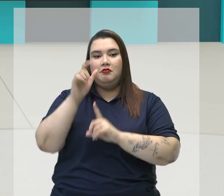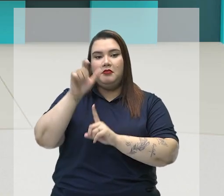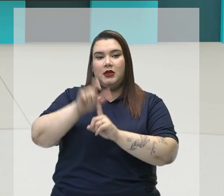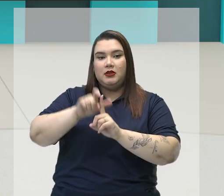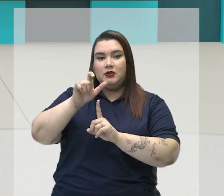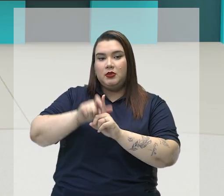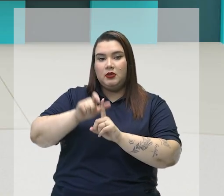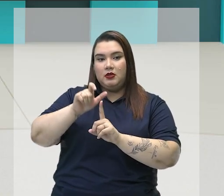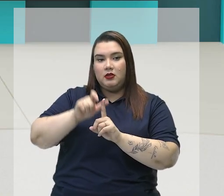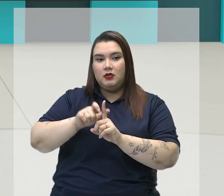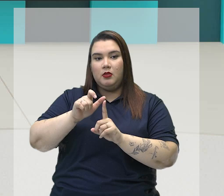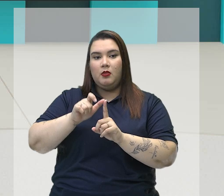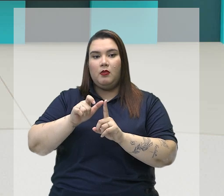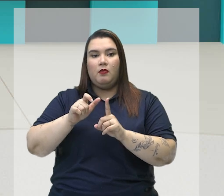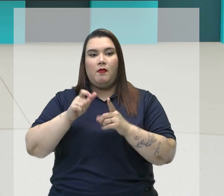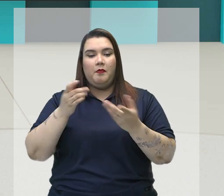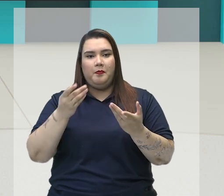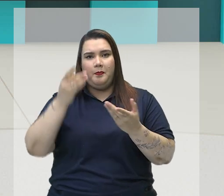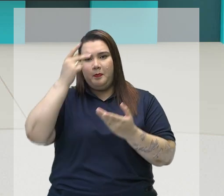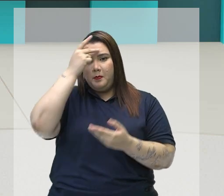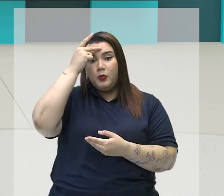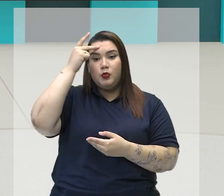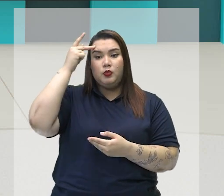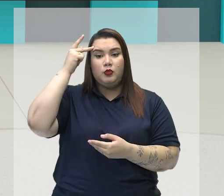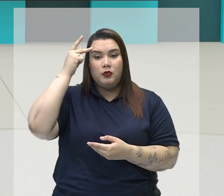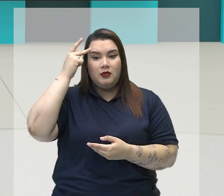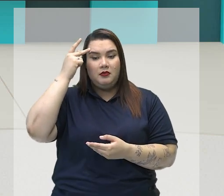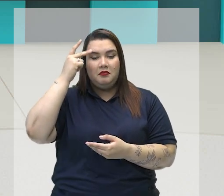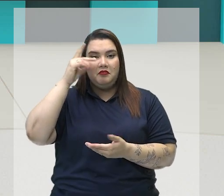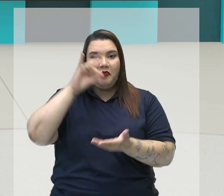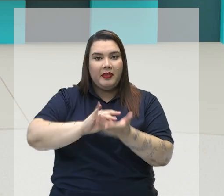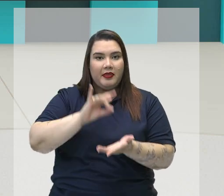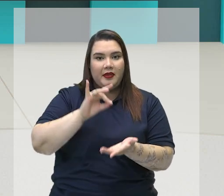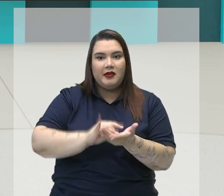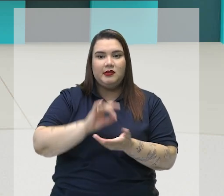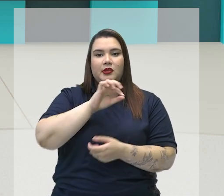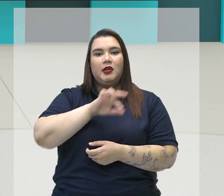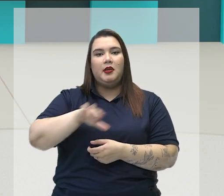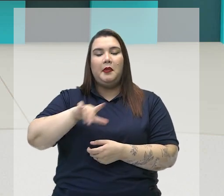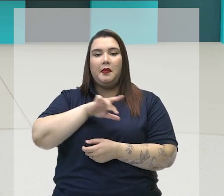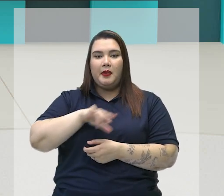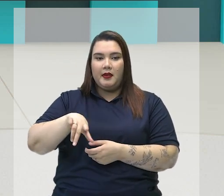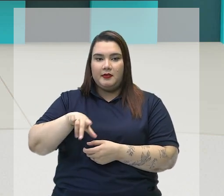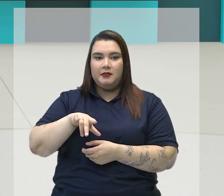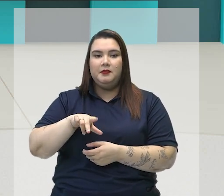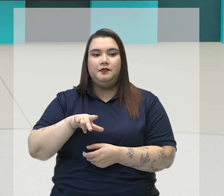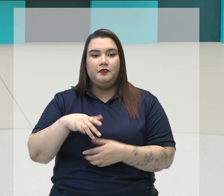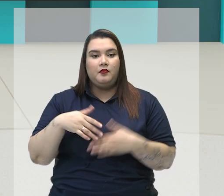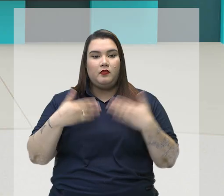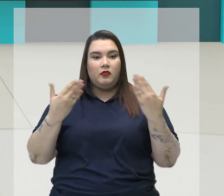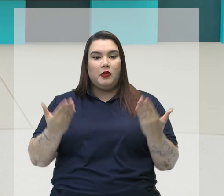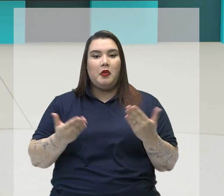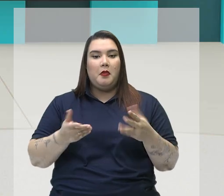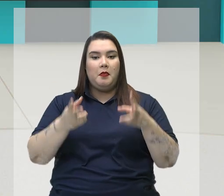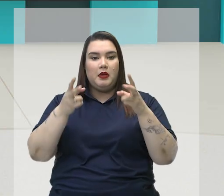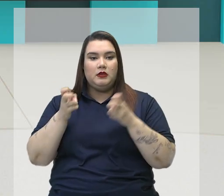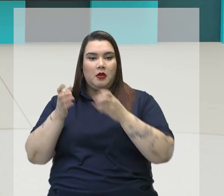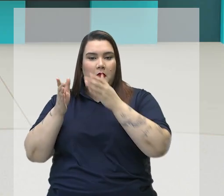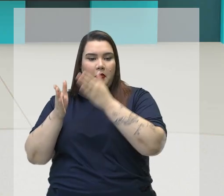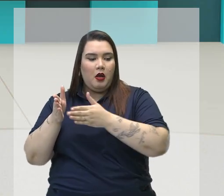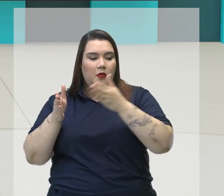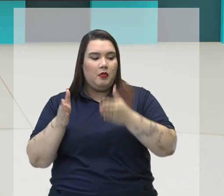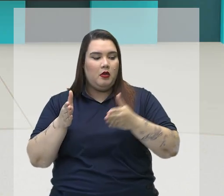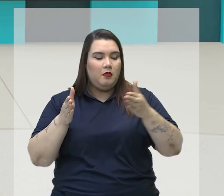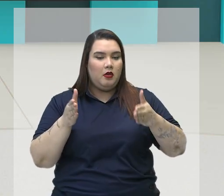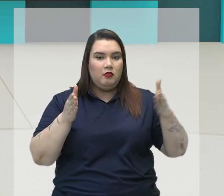personalidade, criando uma pessoa que nem existe. Quando você olha